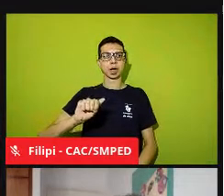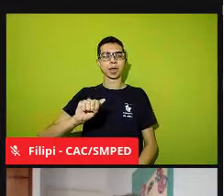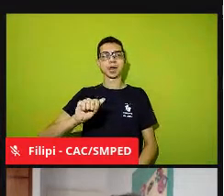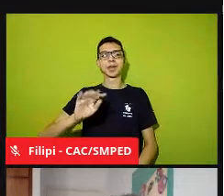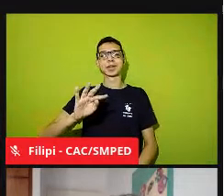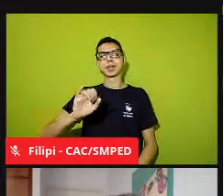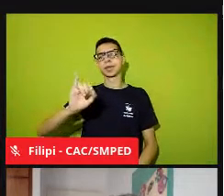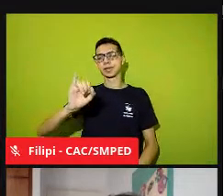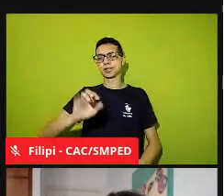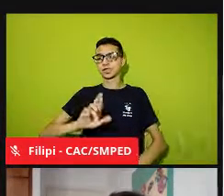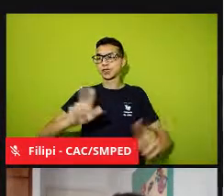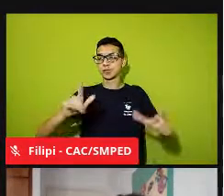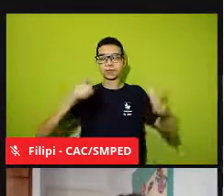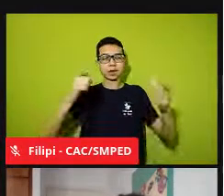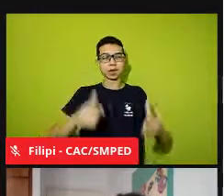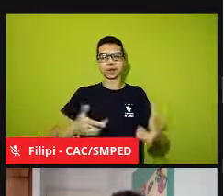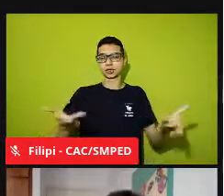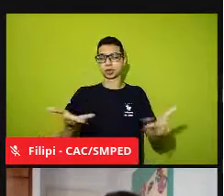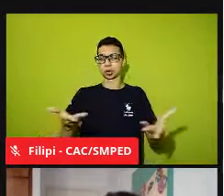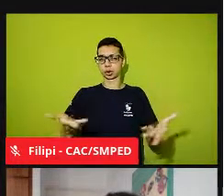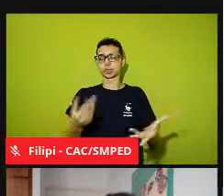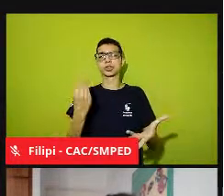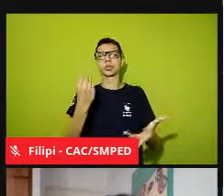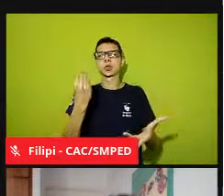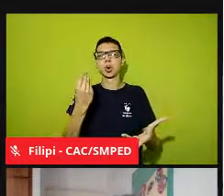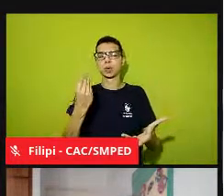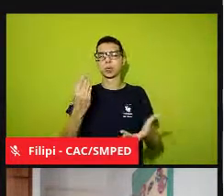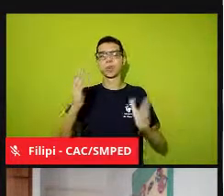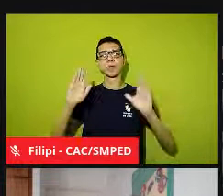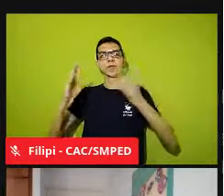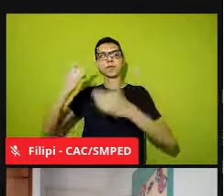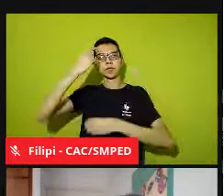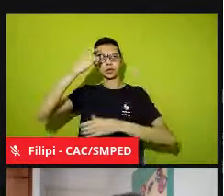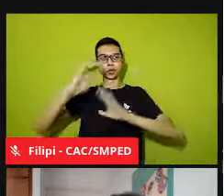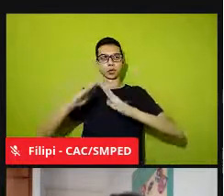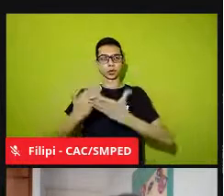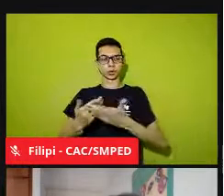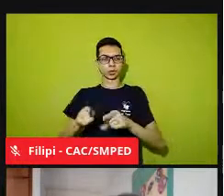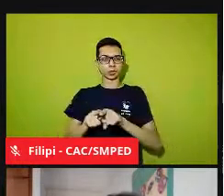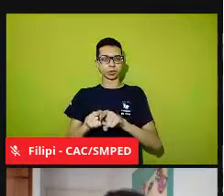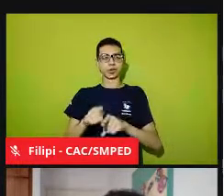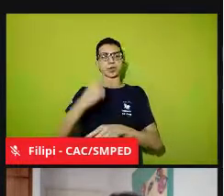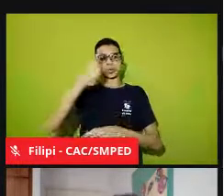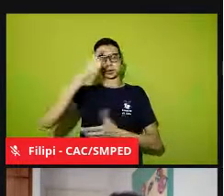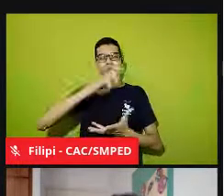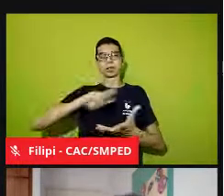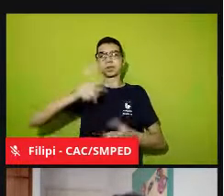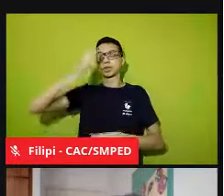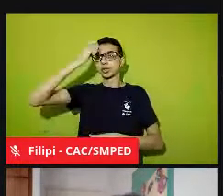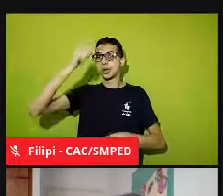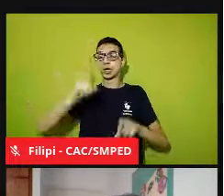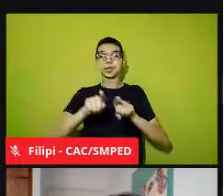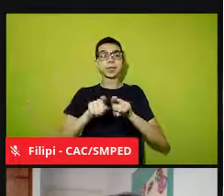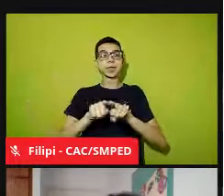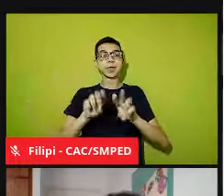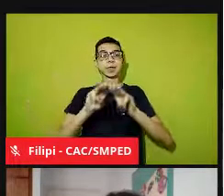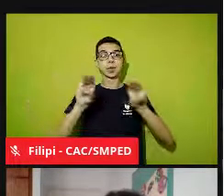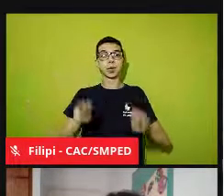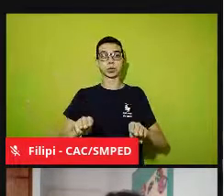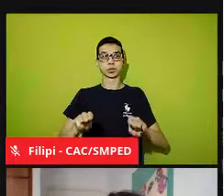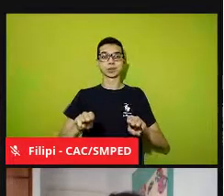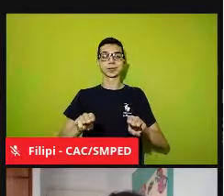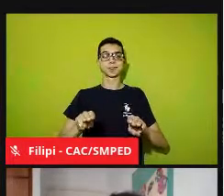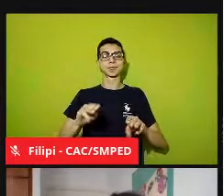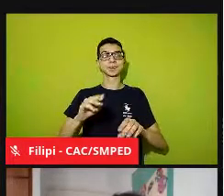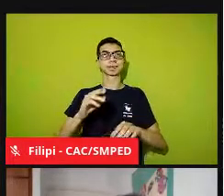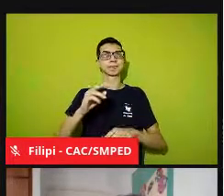os olhos para esse lugar também a partir da escola, pensar que tem uma série de instituições de cultura, uma série de museus que se vinculam ao Tamanduateí e contam